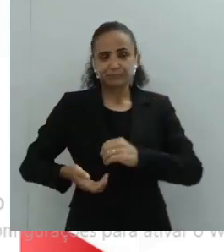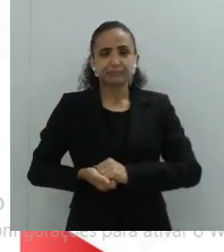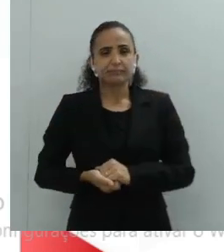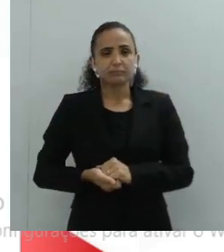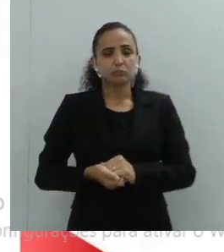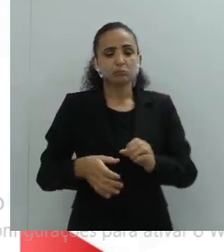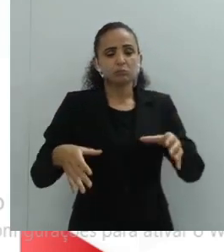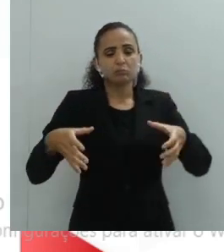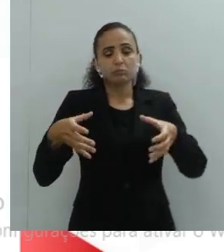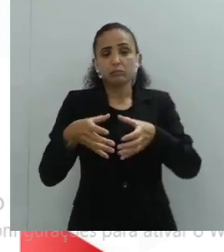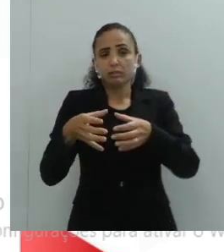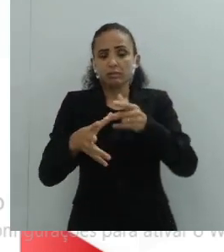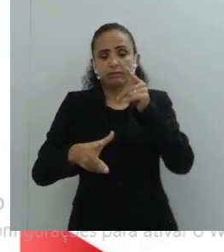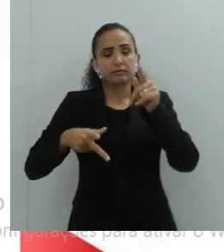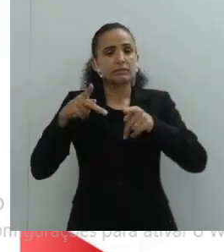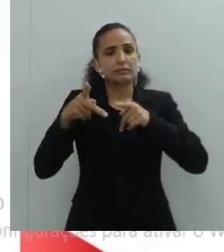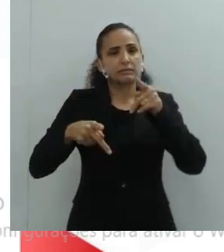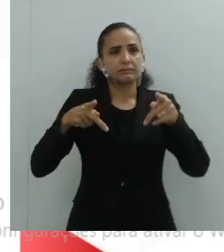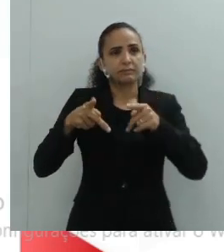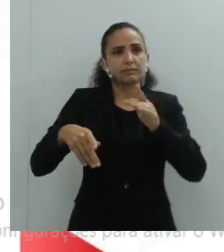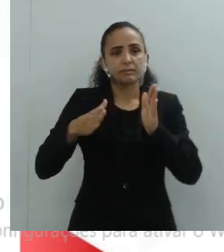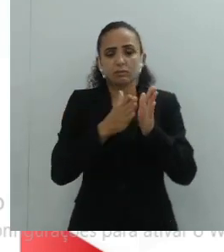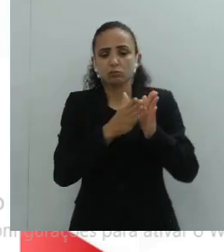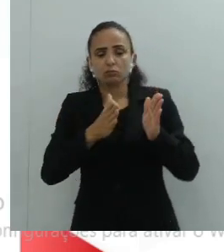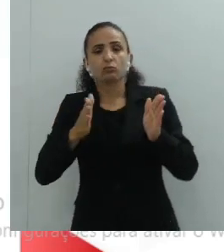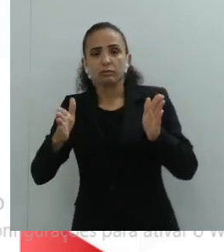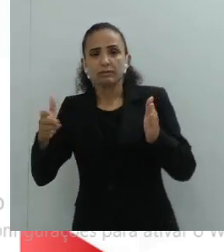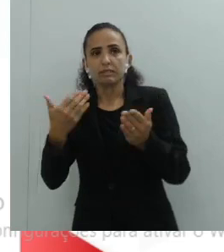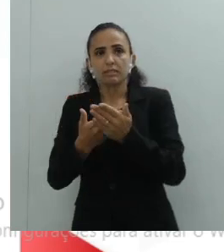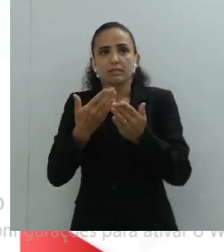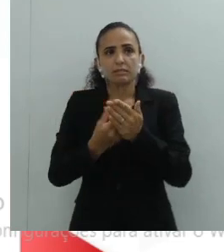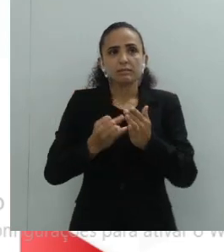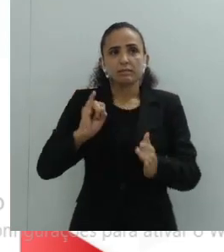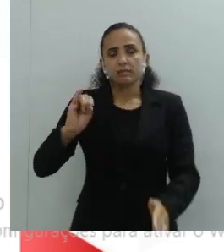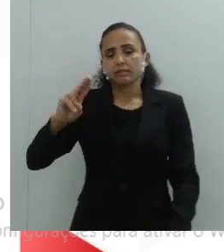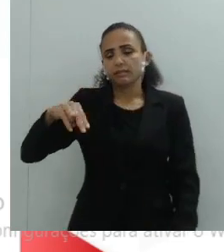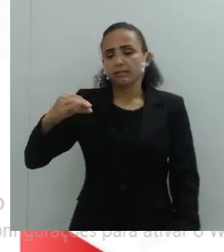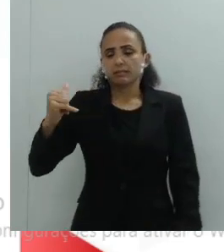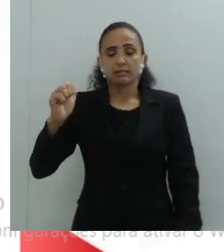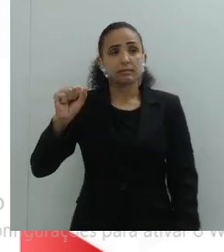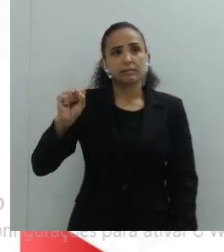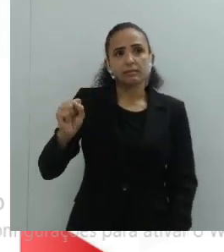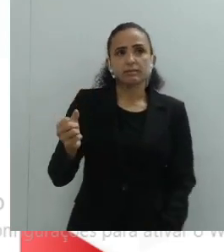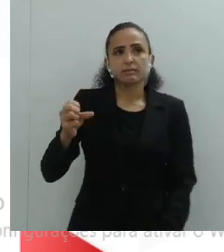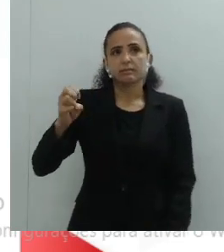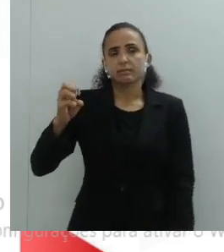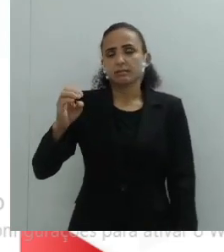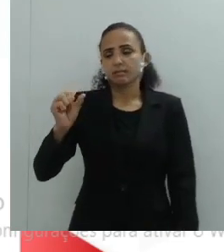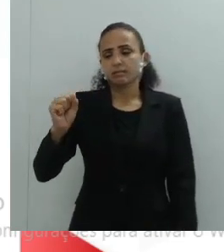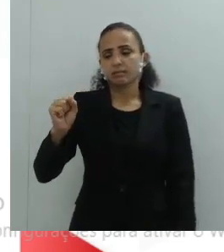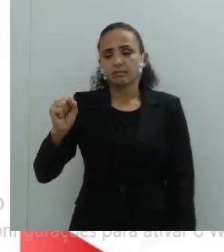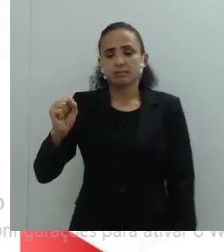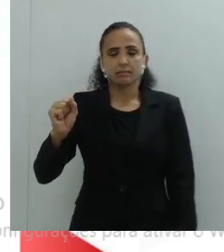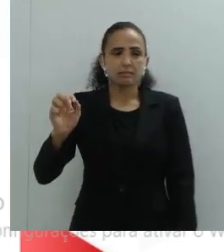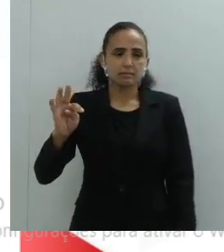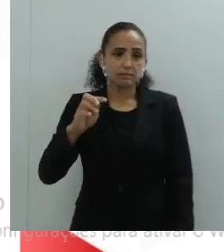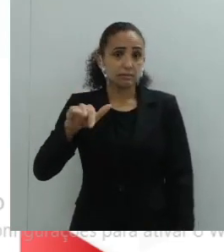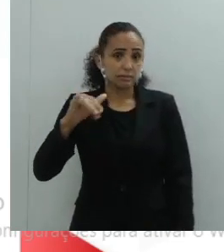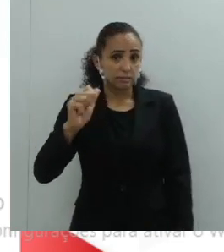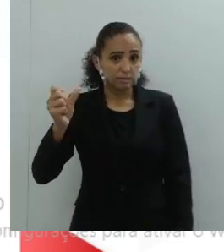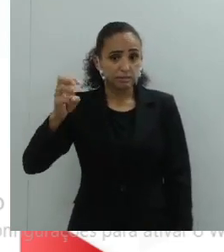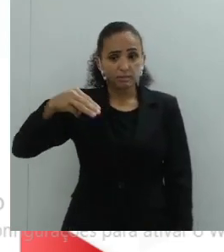as civilizações pré-colombianas mais estudadas são as incas, astecas e maias. Estes